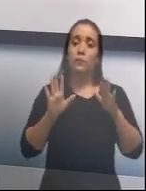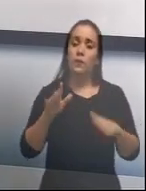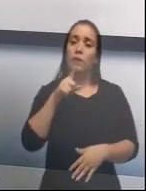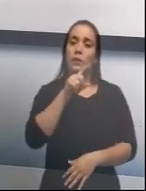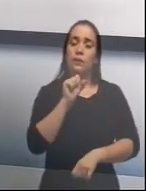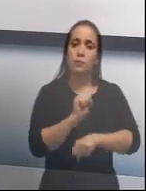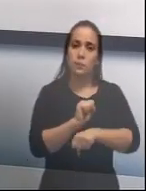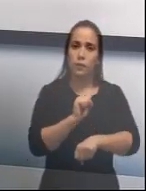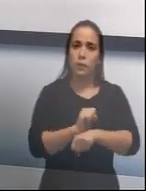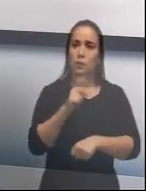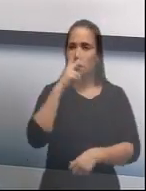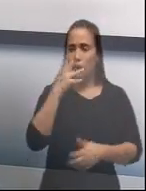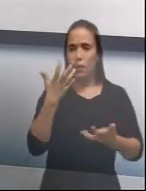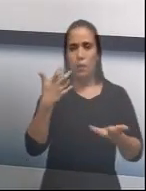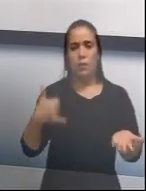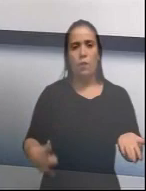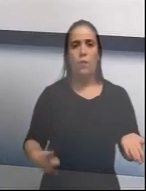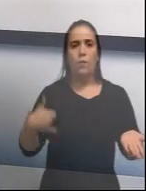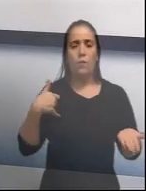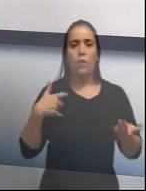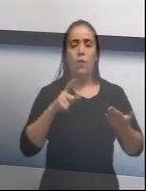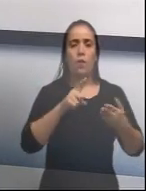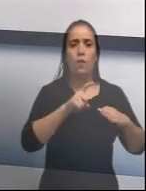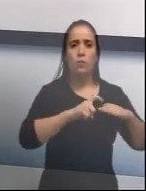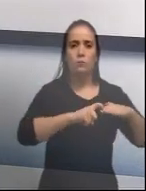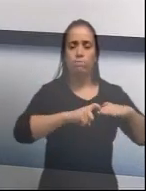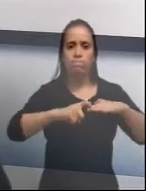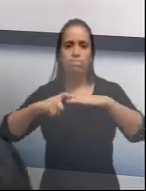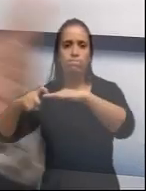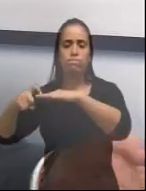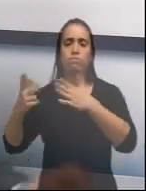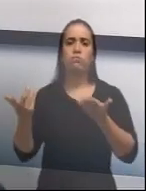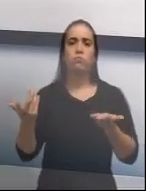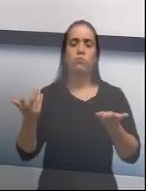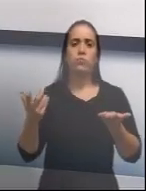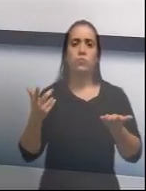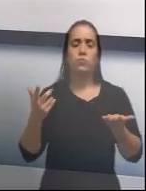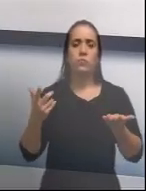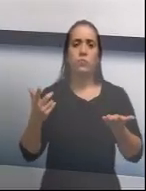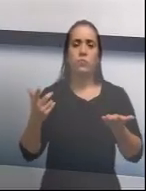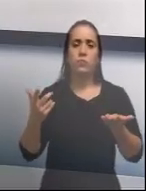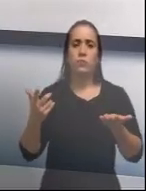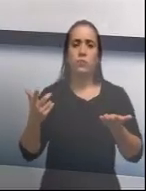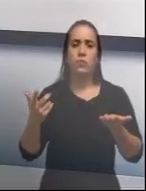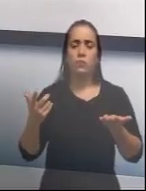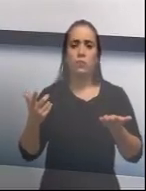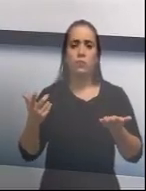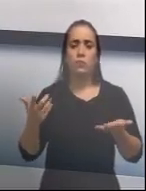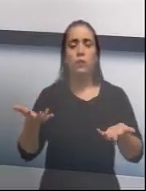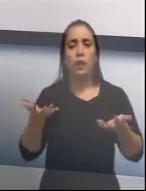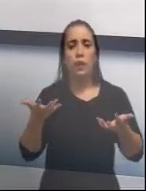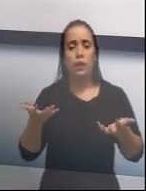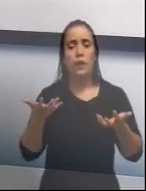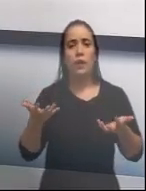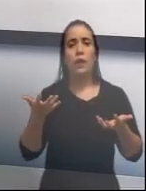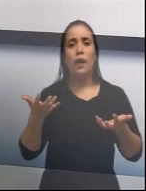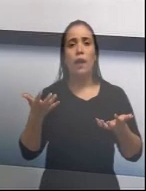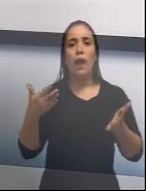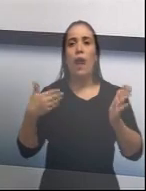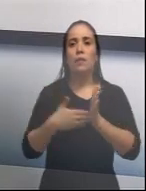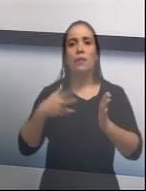de pegar o carro e rebocar. Não, ele criou ele fez questão de rebocar o carro, ele fez questão de levar para o depósito, ele fez questão de possivelmente entregar até